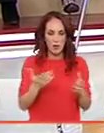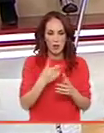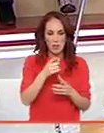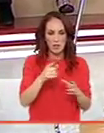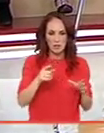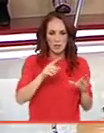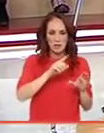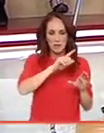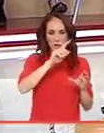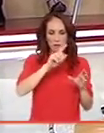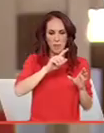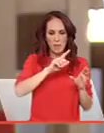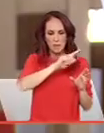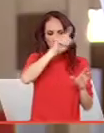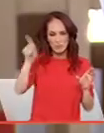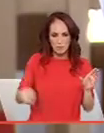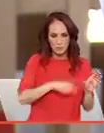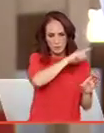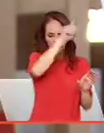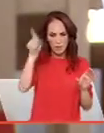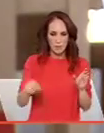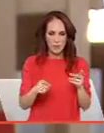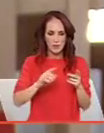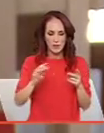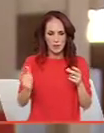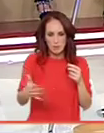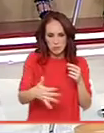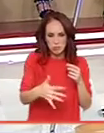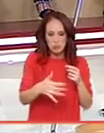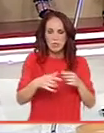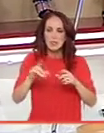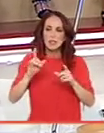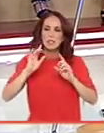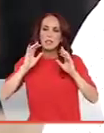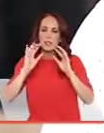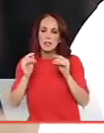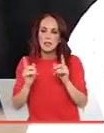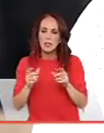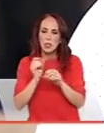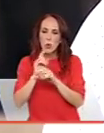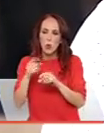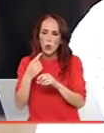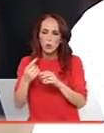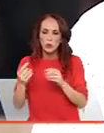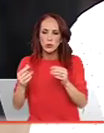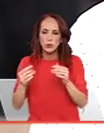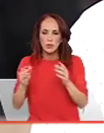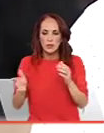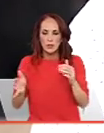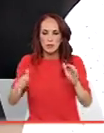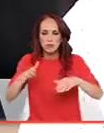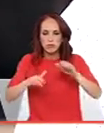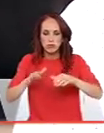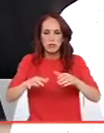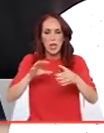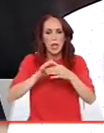talvez também que seu instrumento filho mora e que eu gosto muito e no fundo estes cruzamos uma necessidade interior de cantar outra